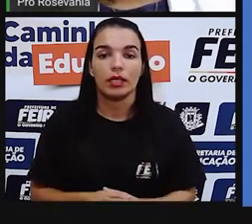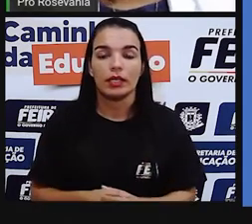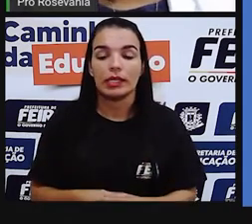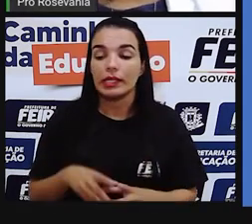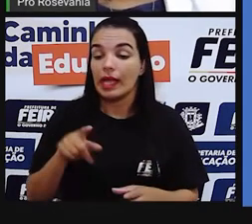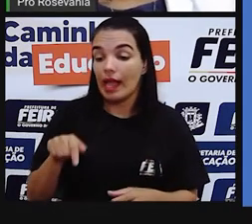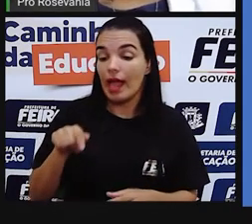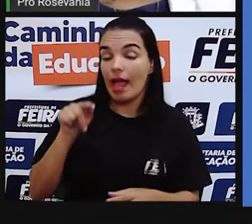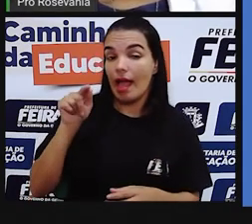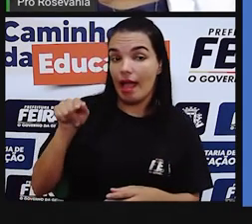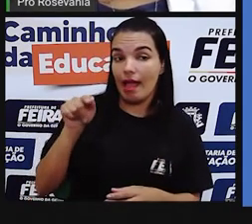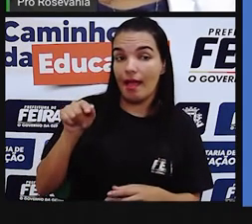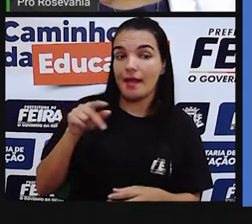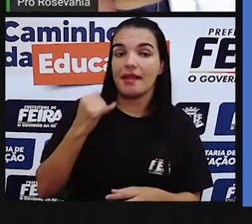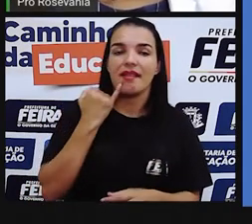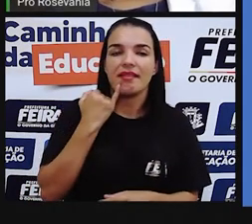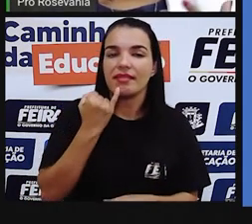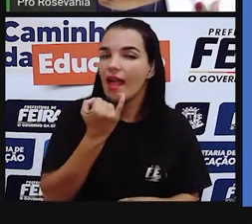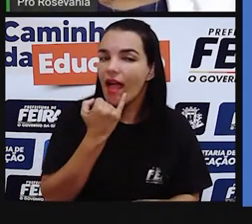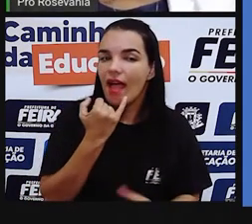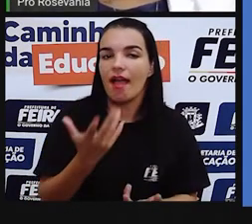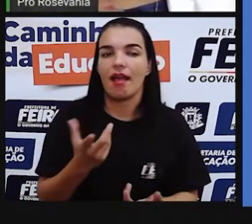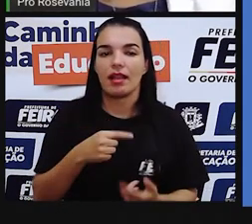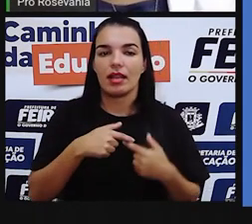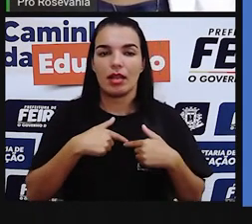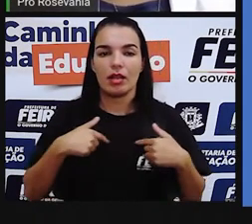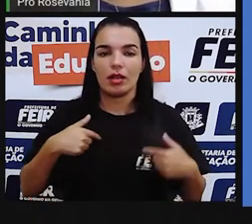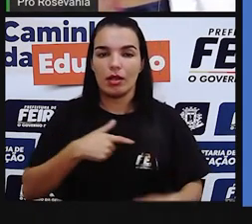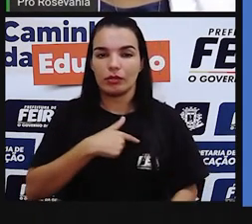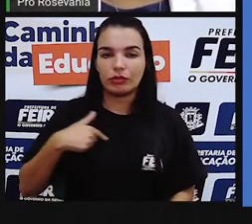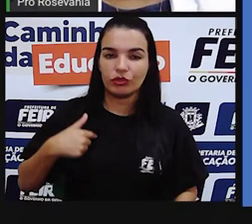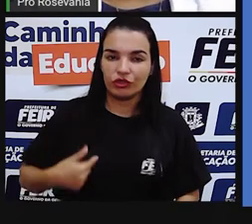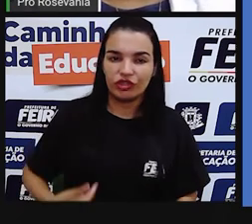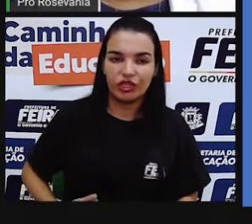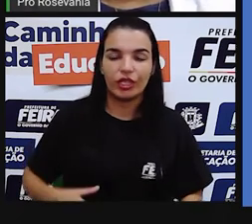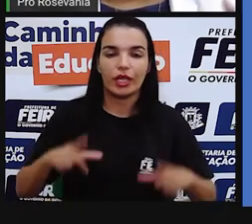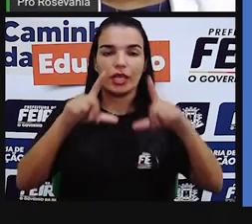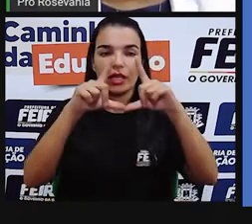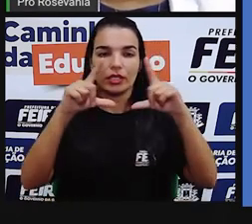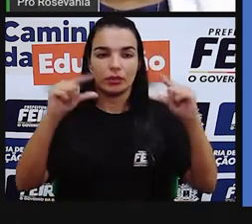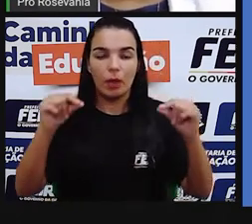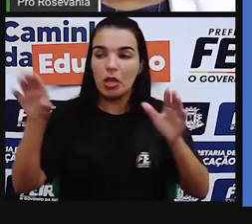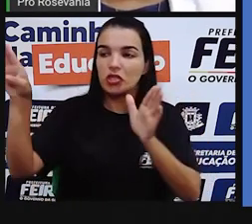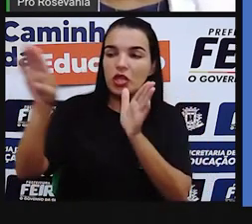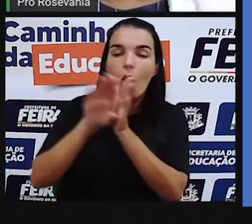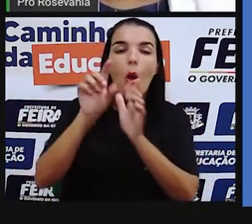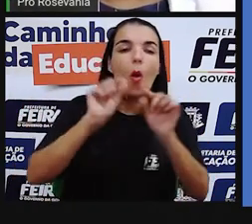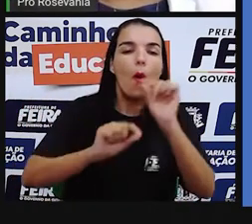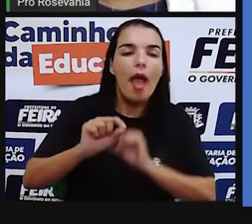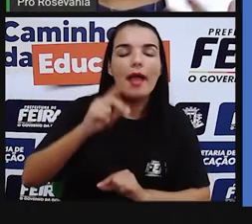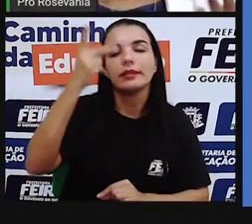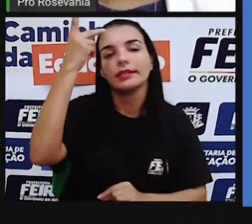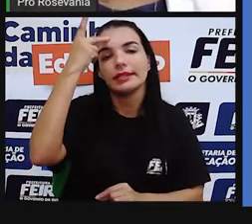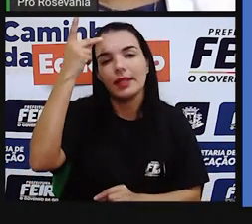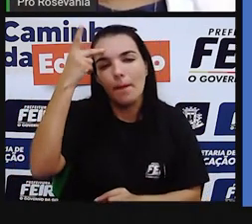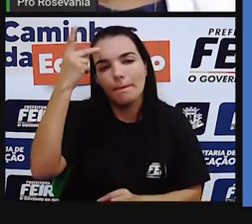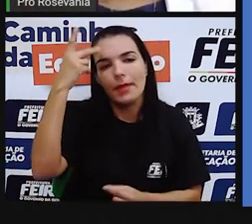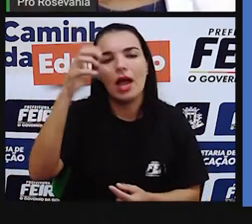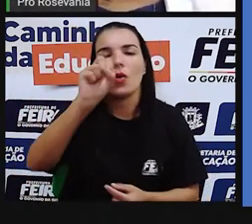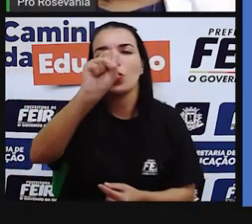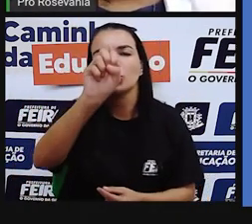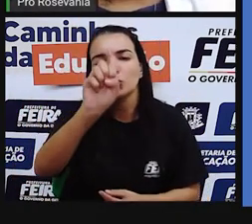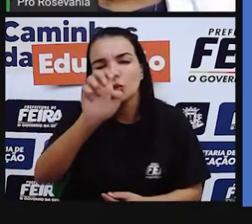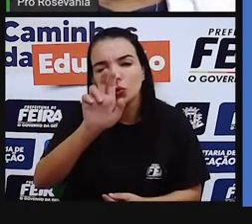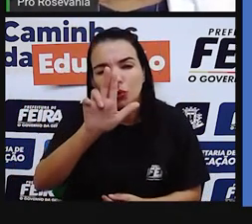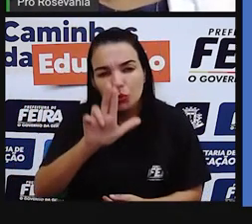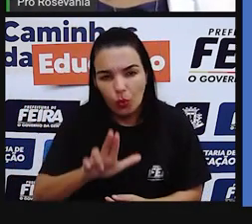no centro-sul do país, né? A parte de São Paulo, a parte, né, da própria região sul como um todo, que tem os holandeses, né,